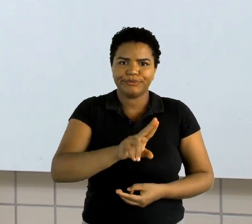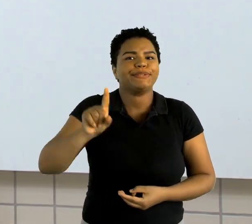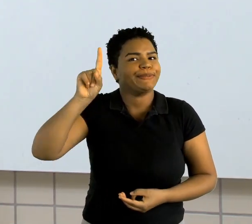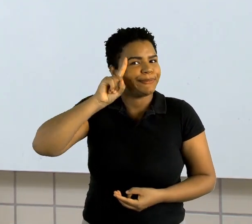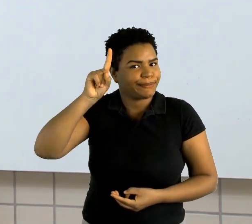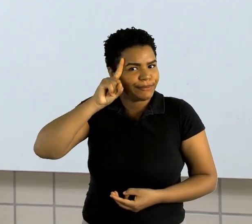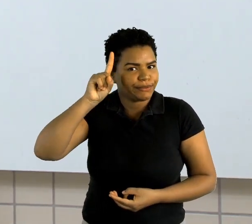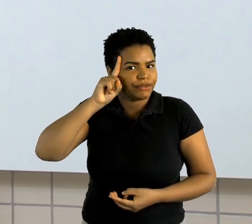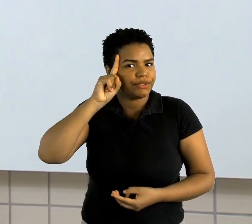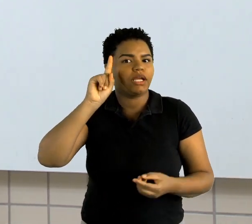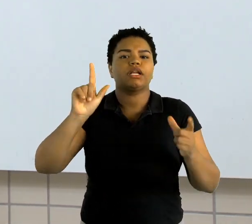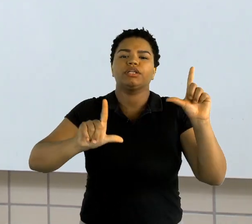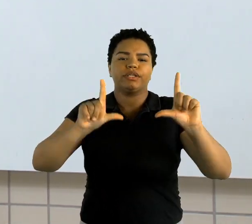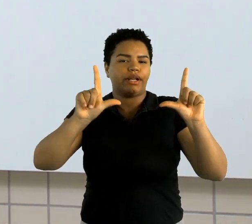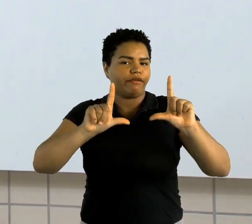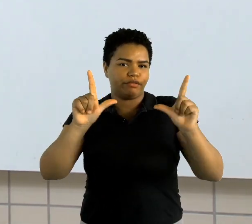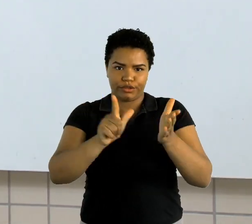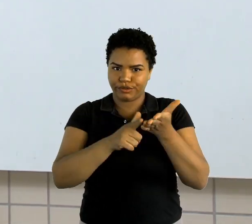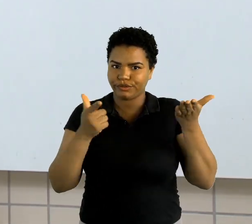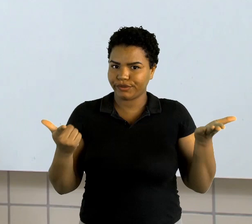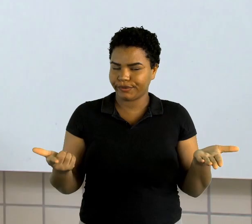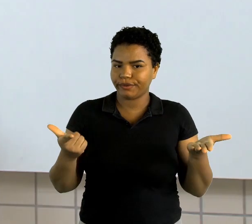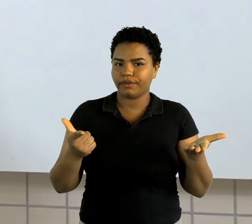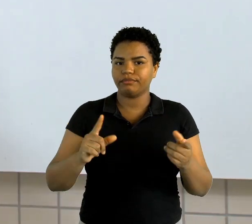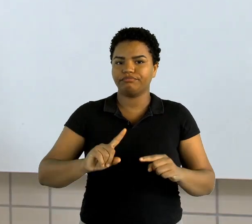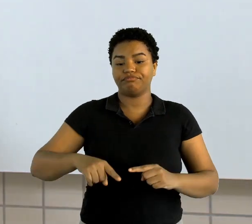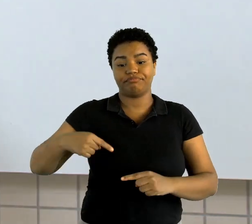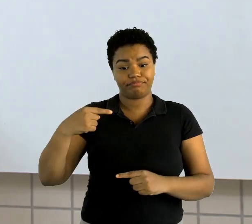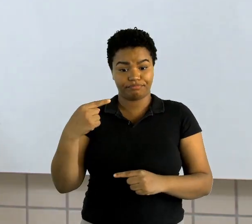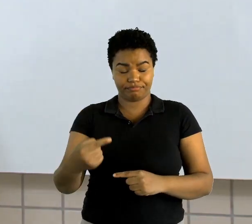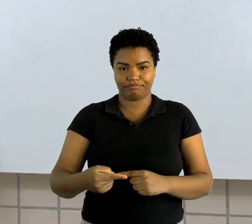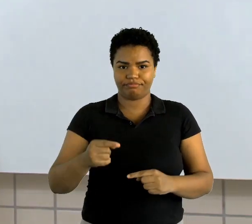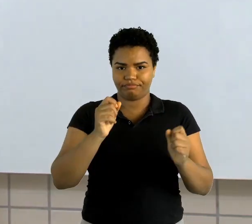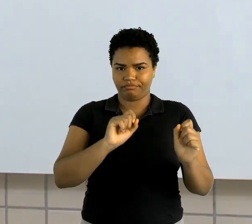nos telejornais. Vamos para o próximo slide?